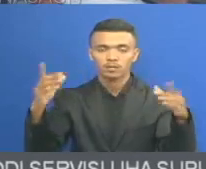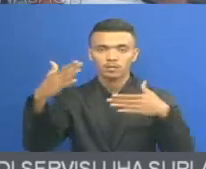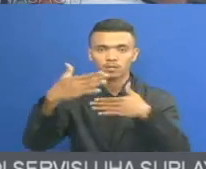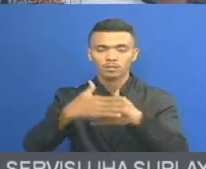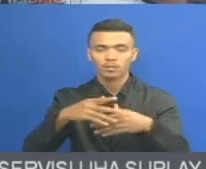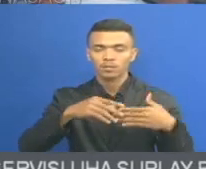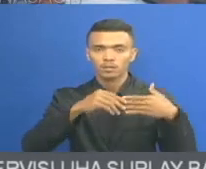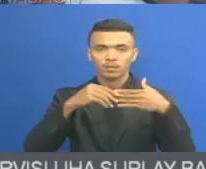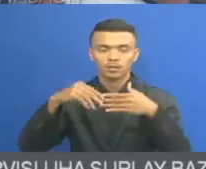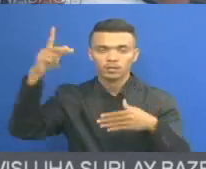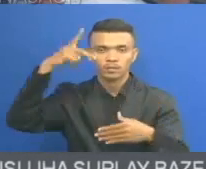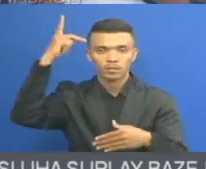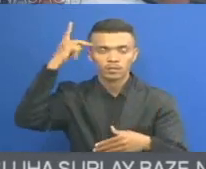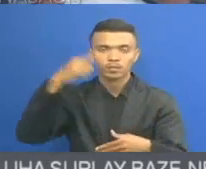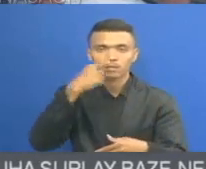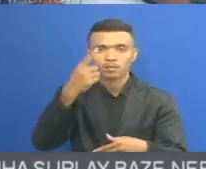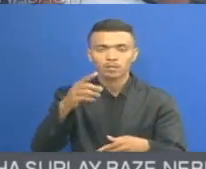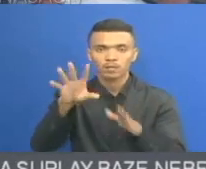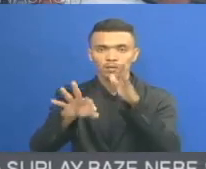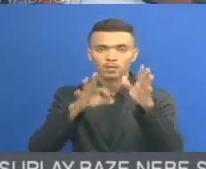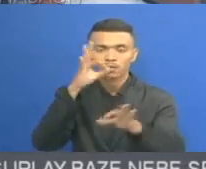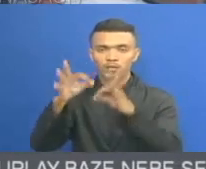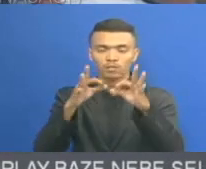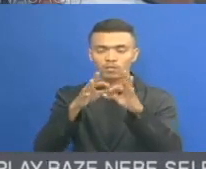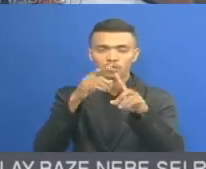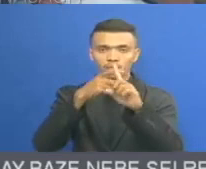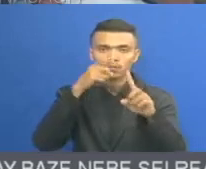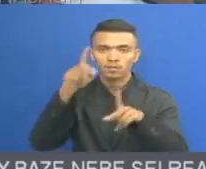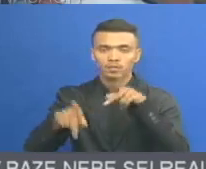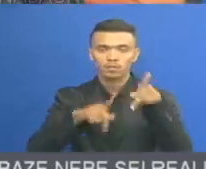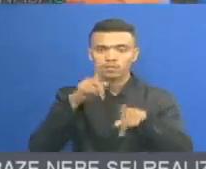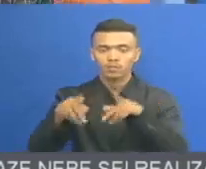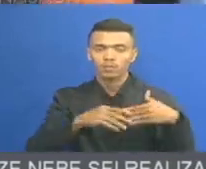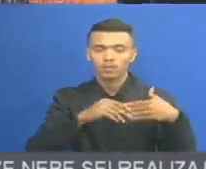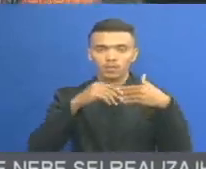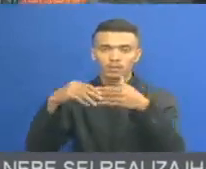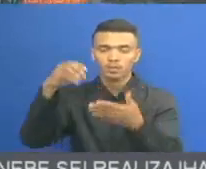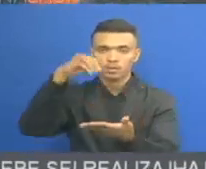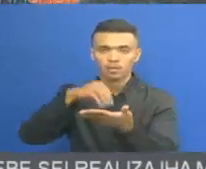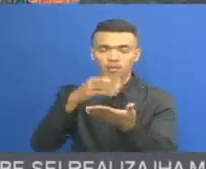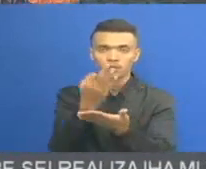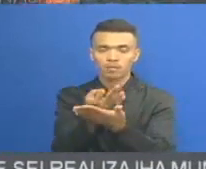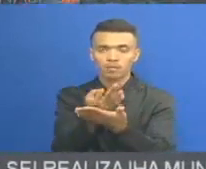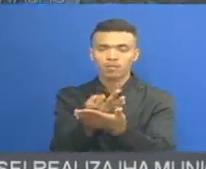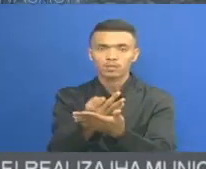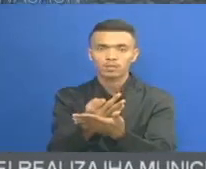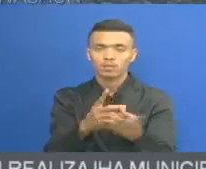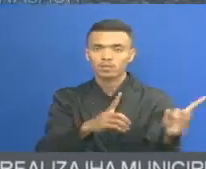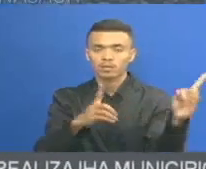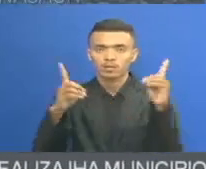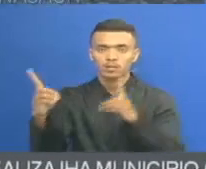Líder político ne manifesta, kareketan fiar husi povo hodi kare ukum setau osan suficiente atu